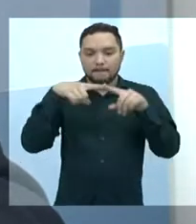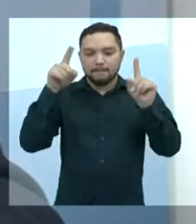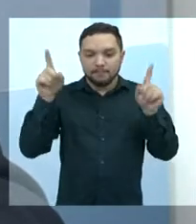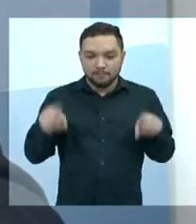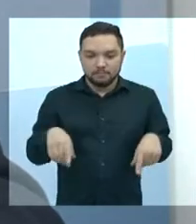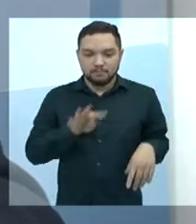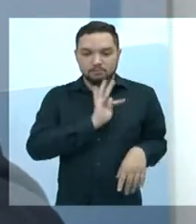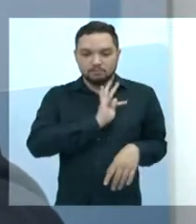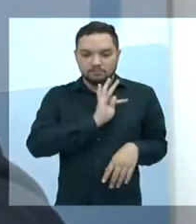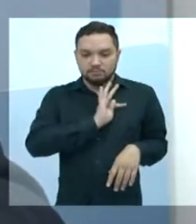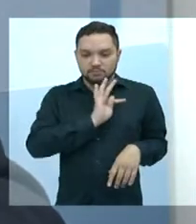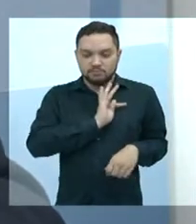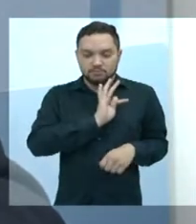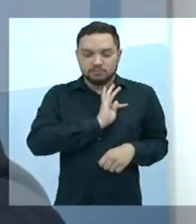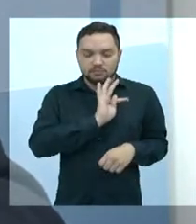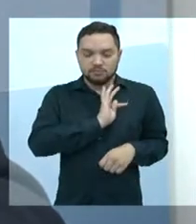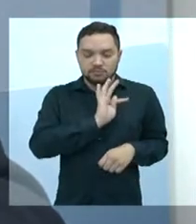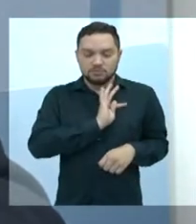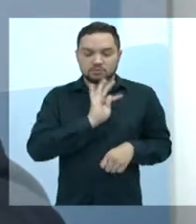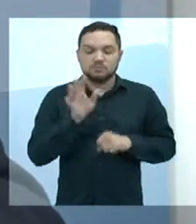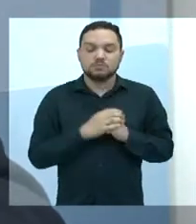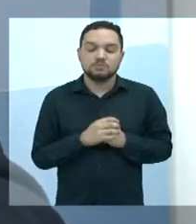área técnica da Coelce, onde